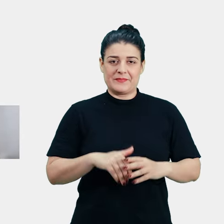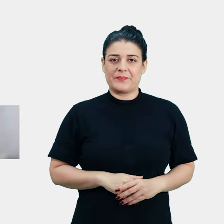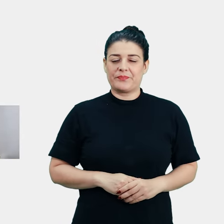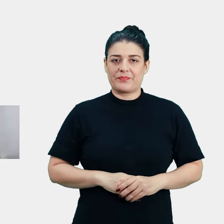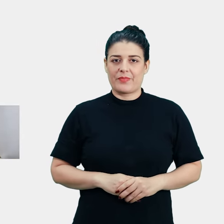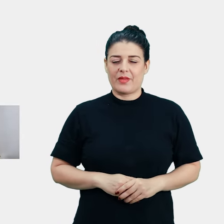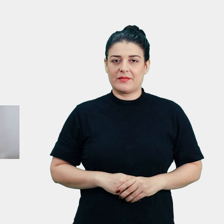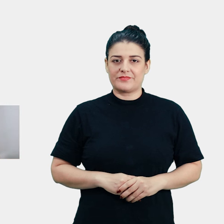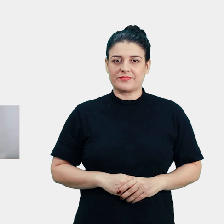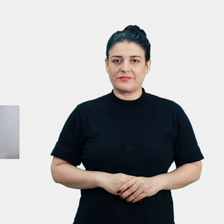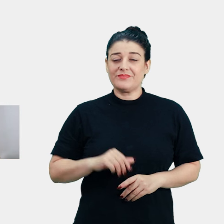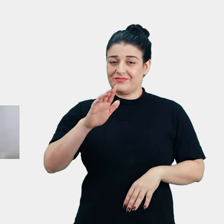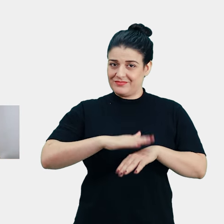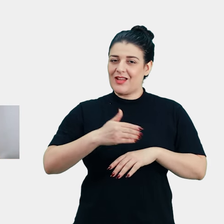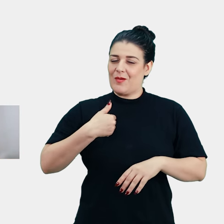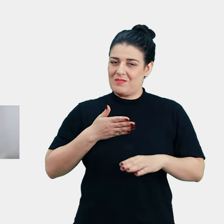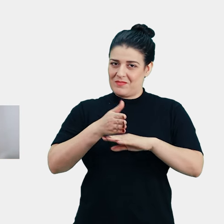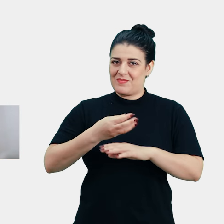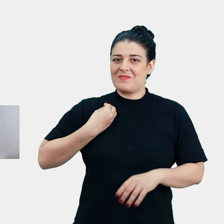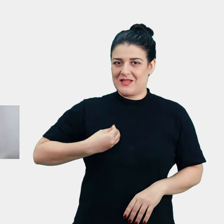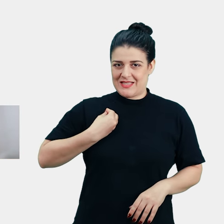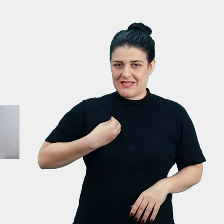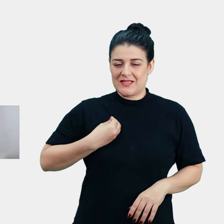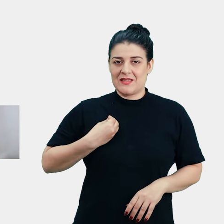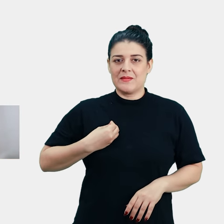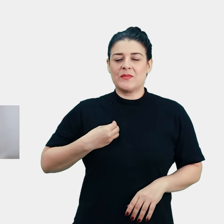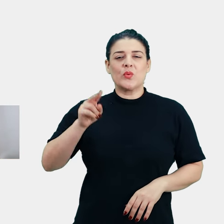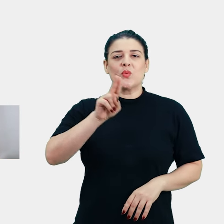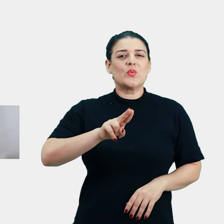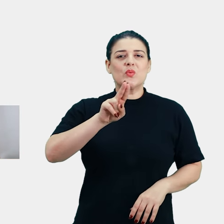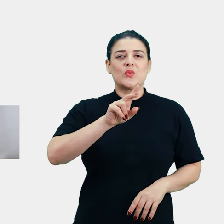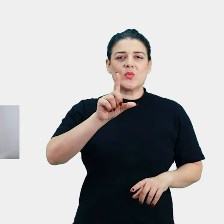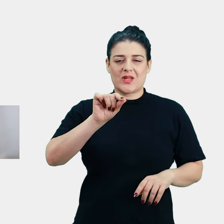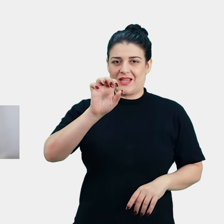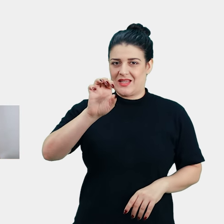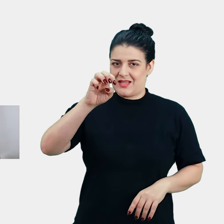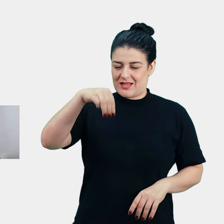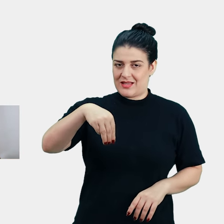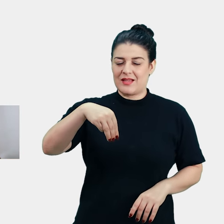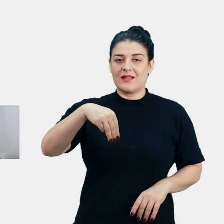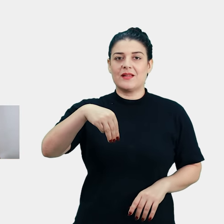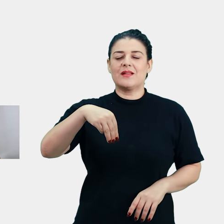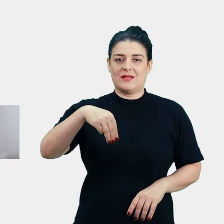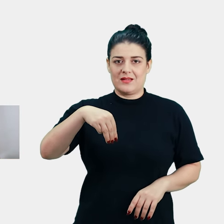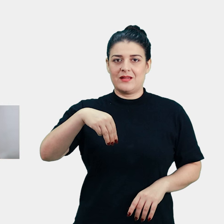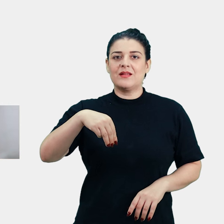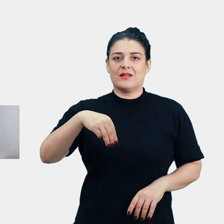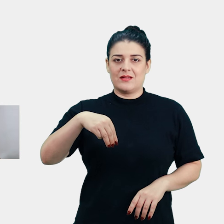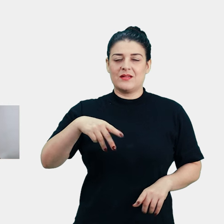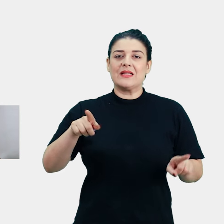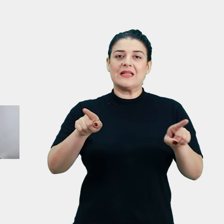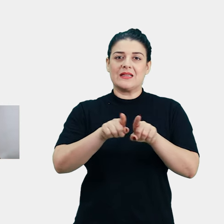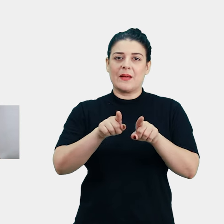Esse trabalho eu participei, tá? Onde foi utilizada a espectrometria de massas, foi utilizado ali o paper